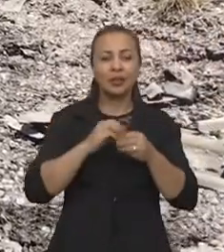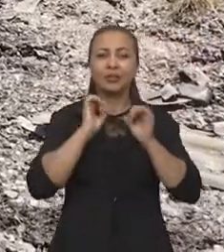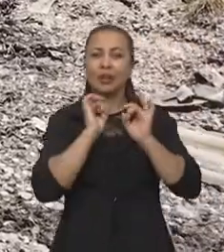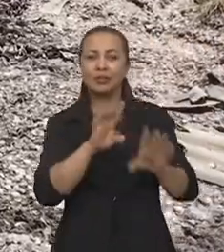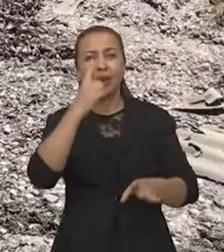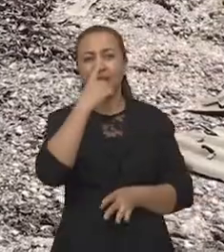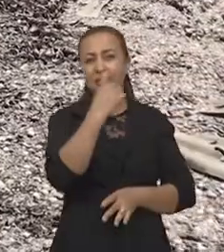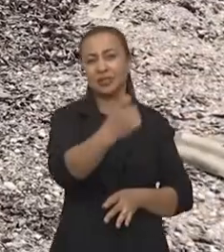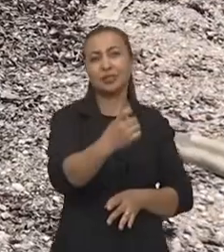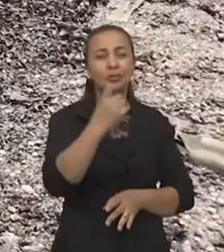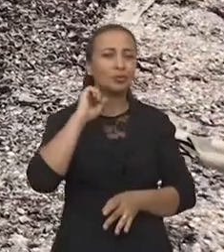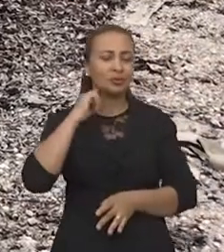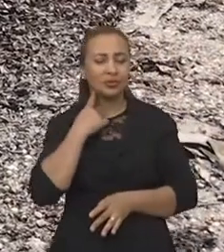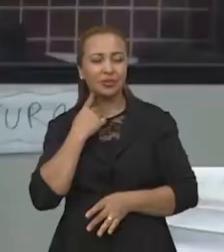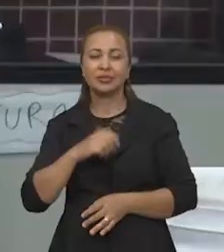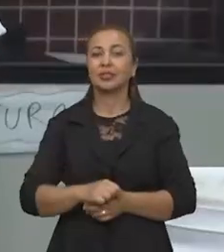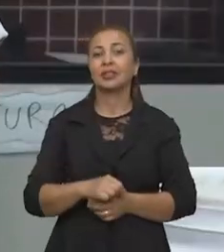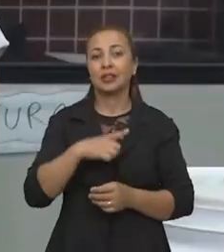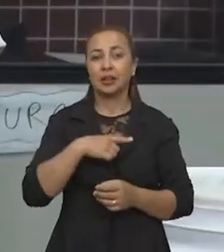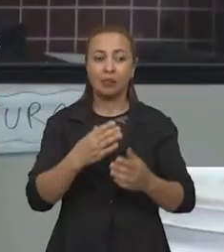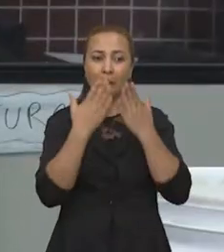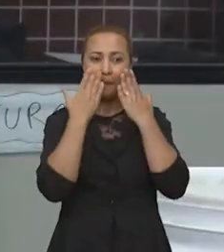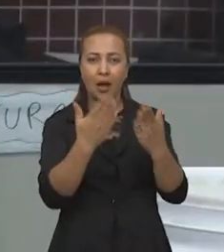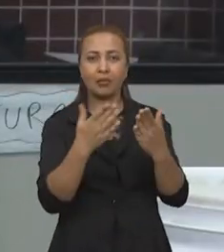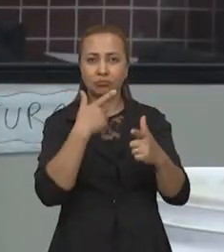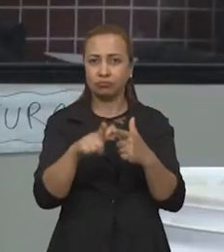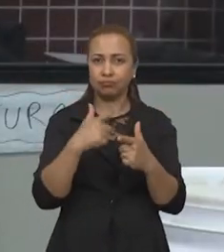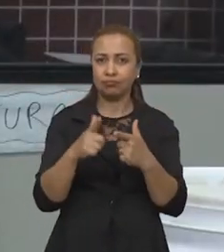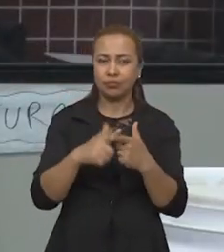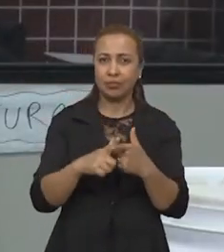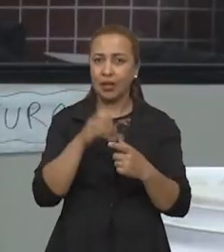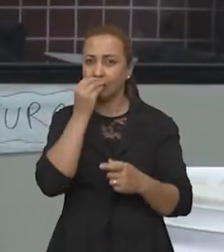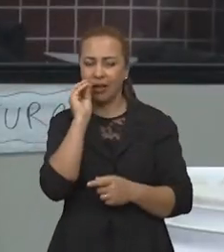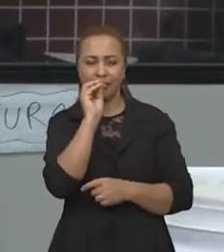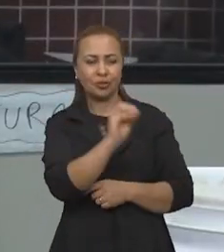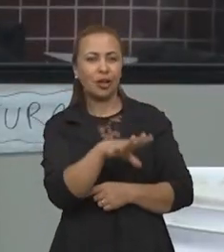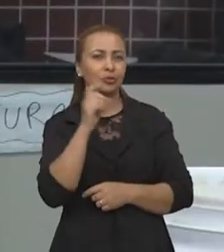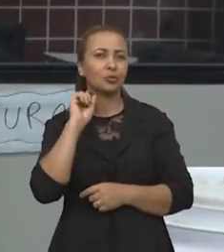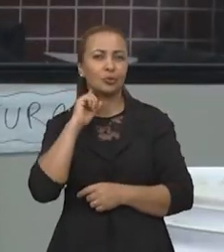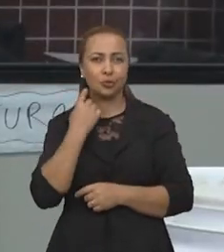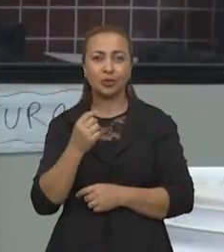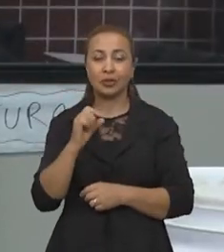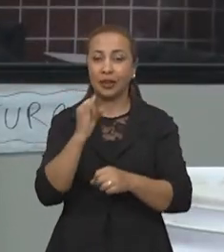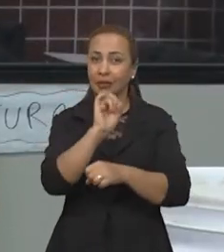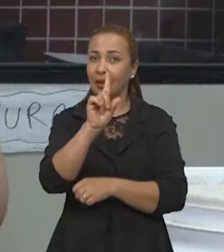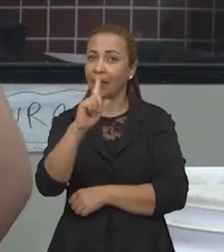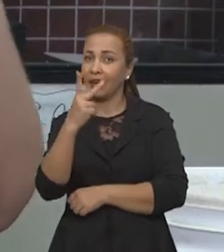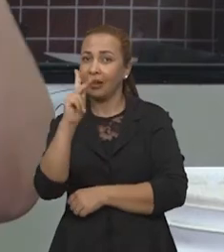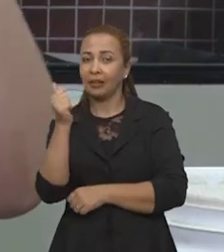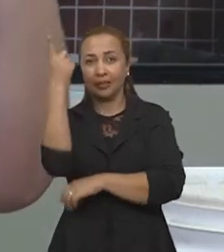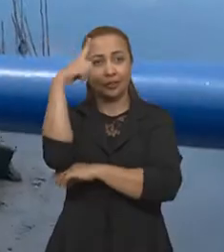transforma em resíduos, né, que poluem o local. Então, diante dessa problemática do descarte dos resíduos na Ilha de